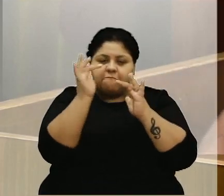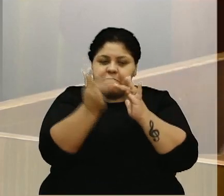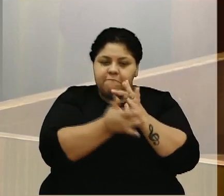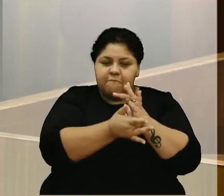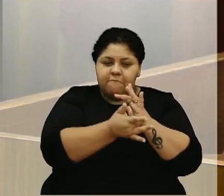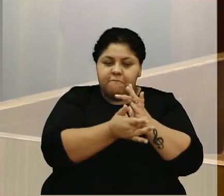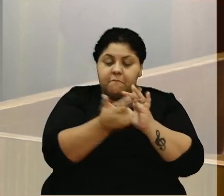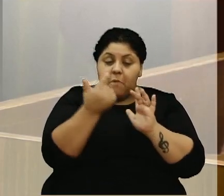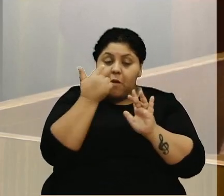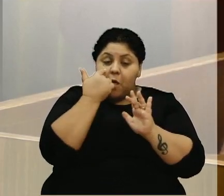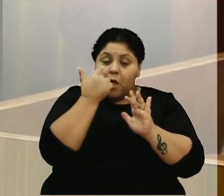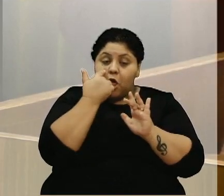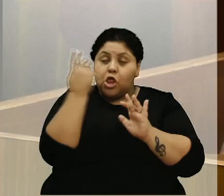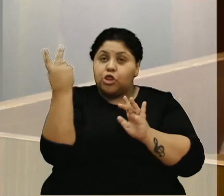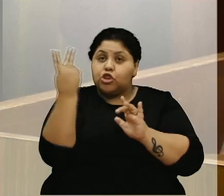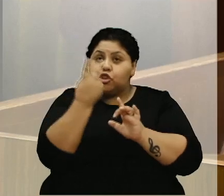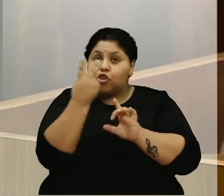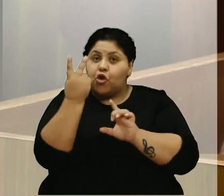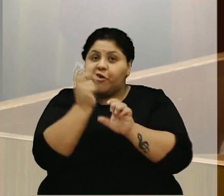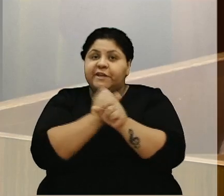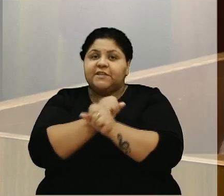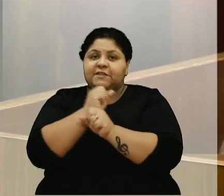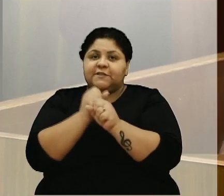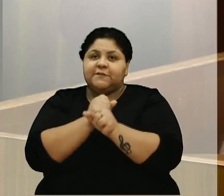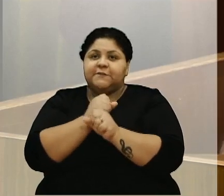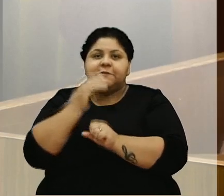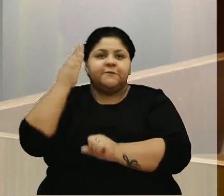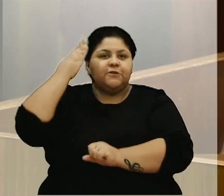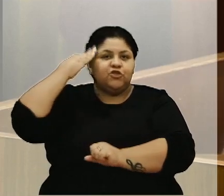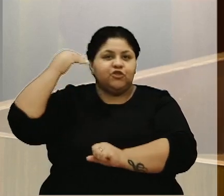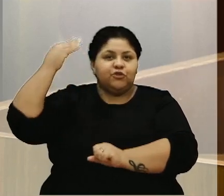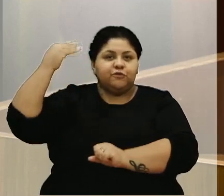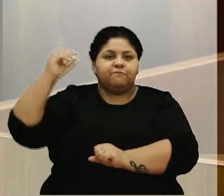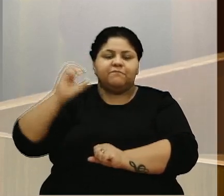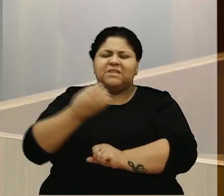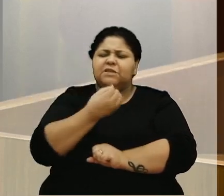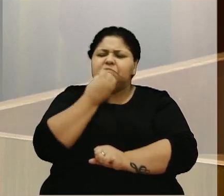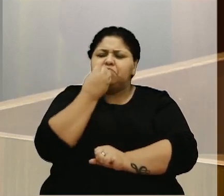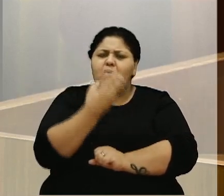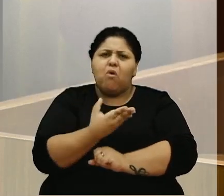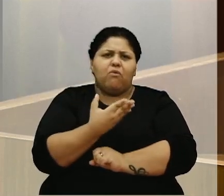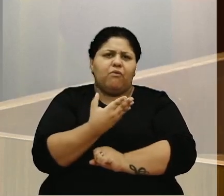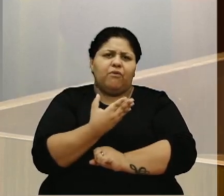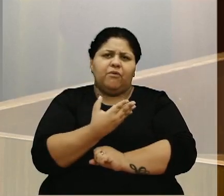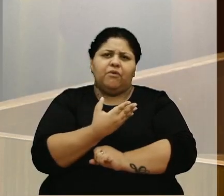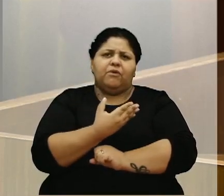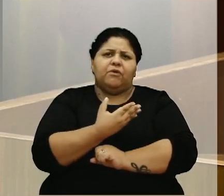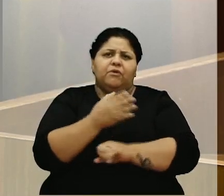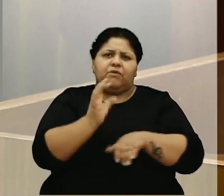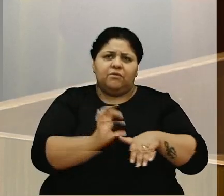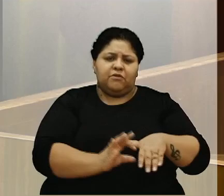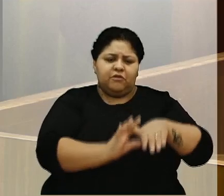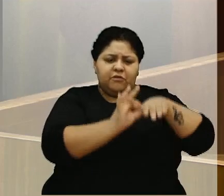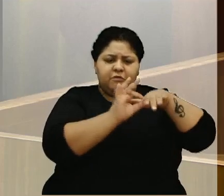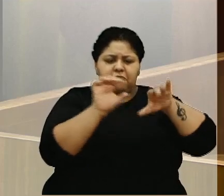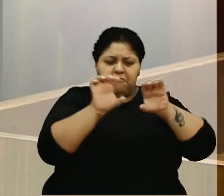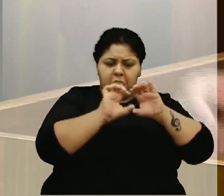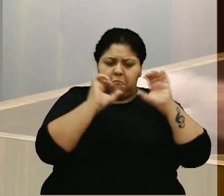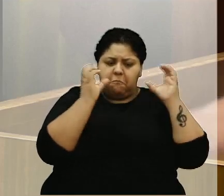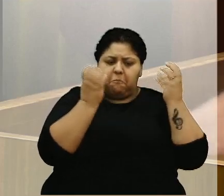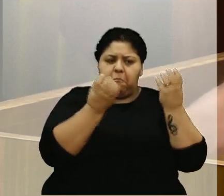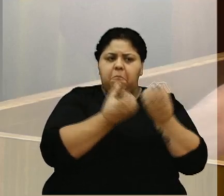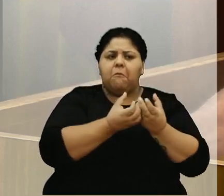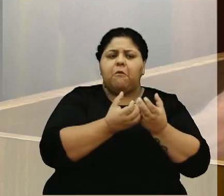postagem falando 2 anos de sucesso. Que bom que as lideranças comunitárias